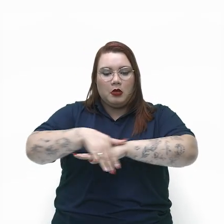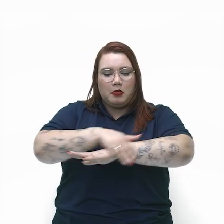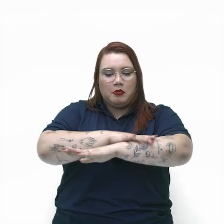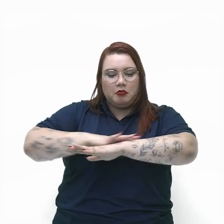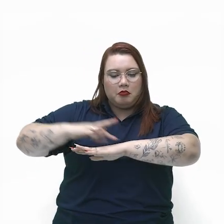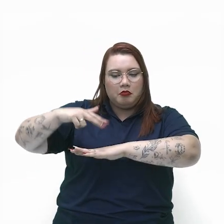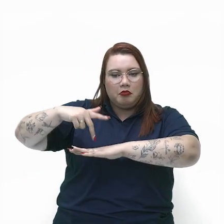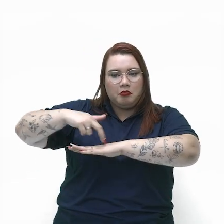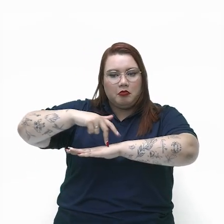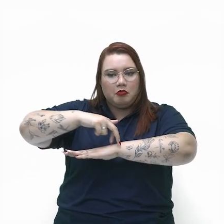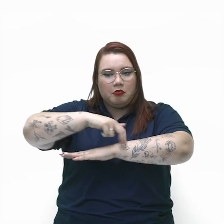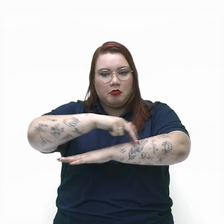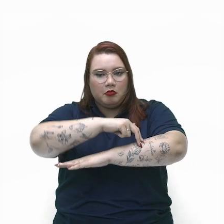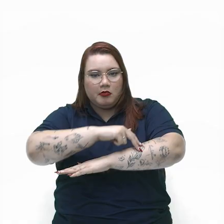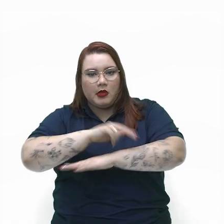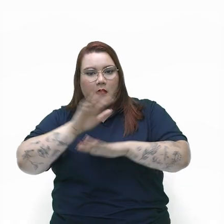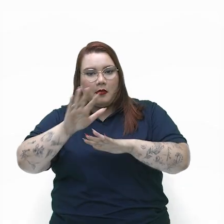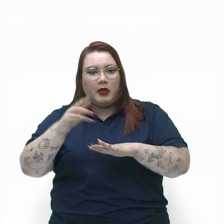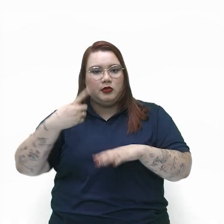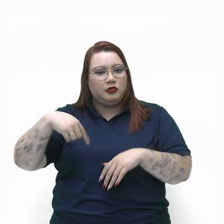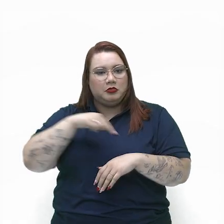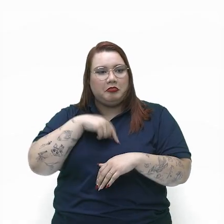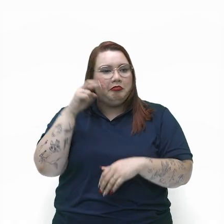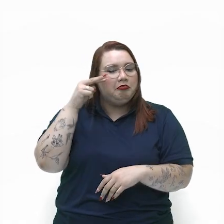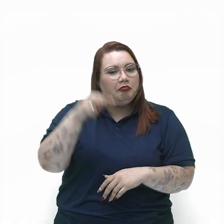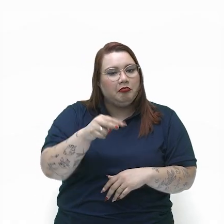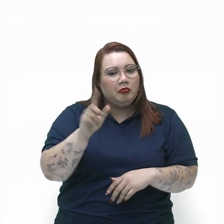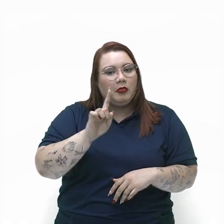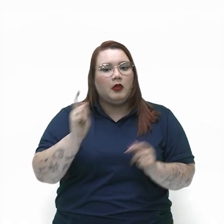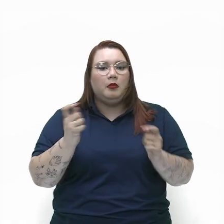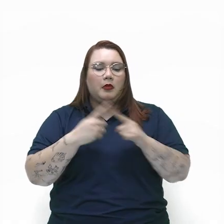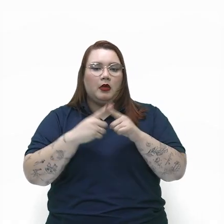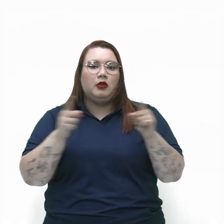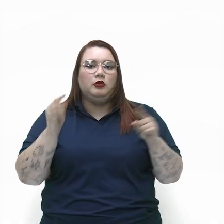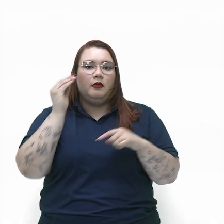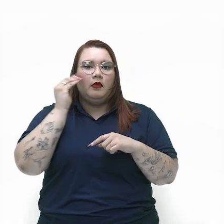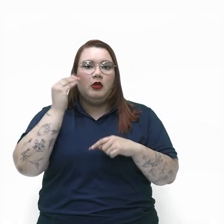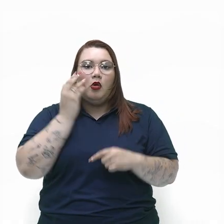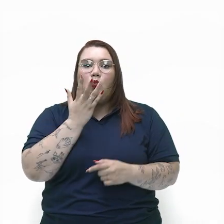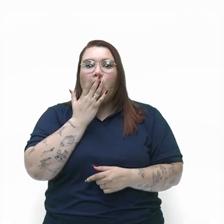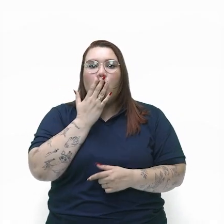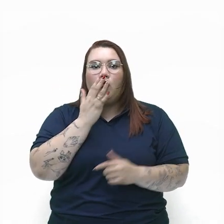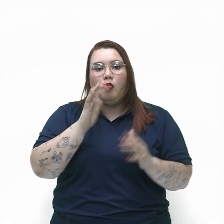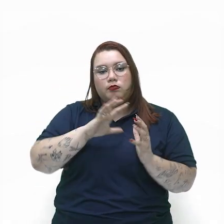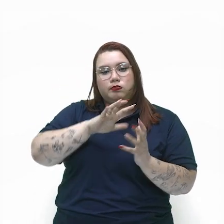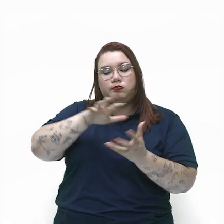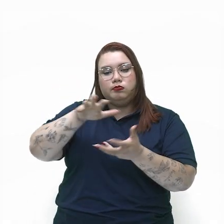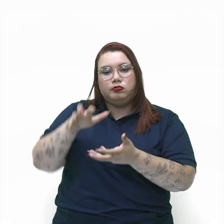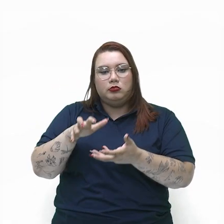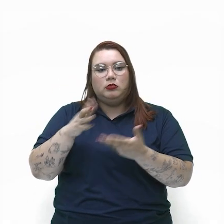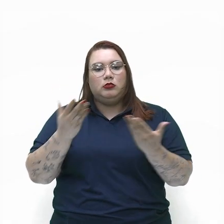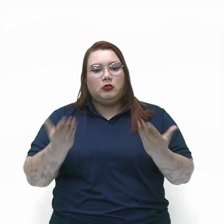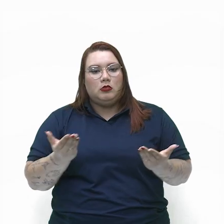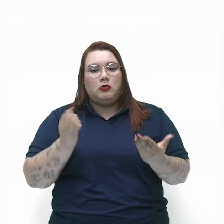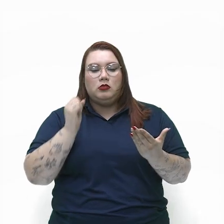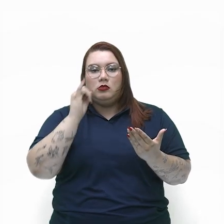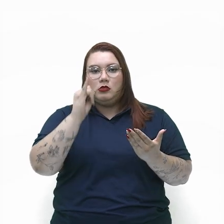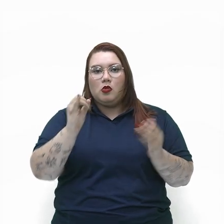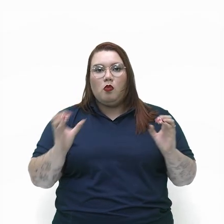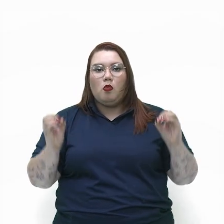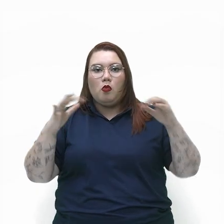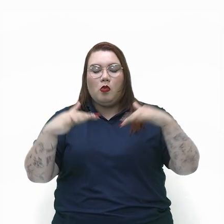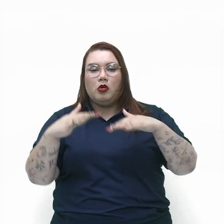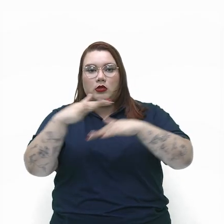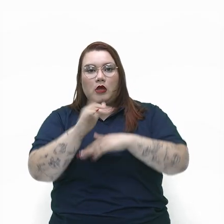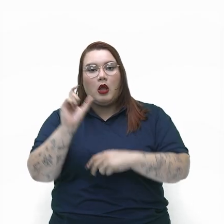desse planeta. Sem poder ver diretamente, nós usamos alguns truques. Pela cor do planeta, né? Podemos descobrir